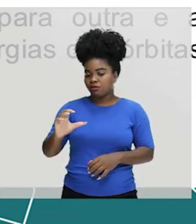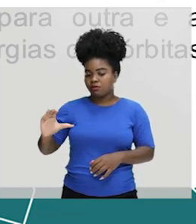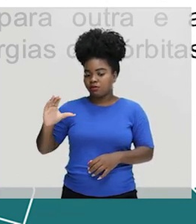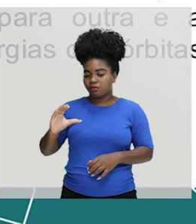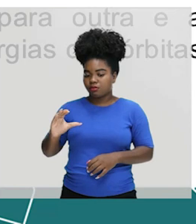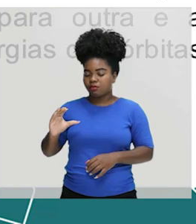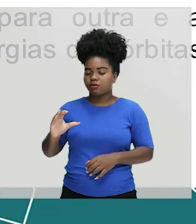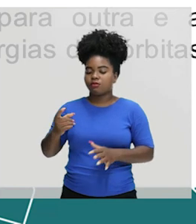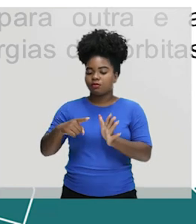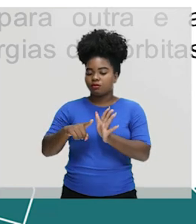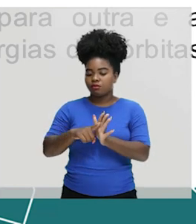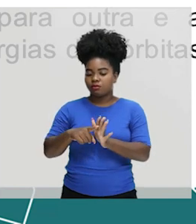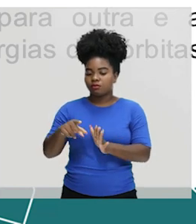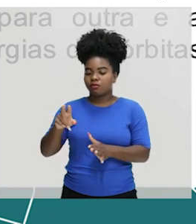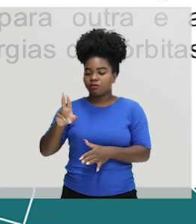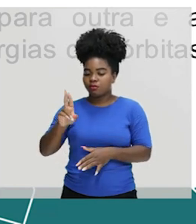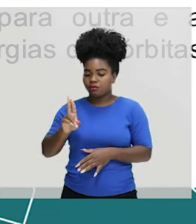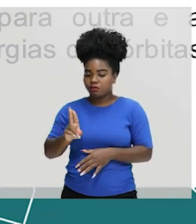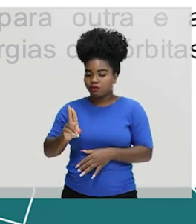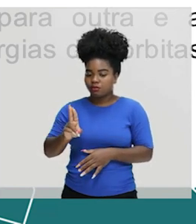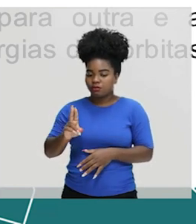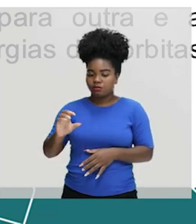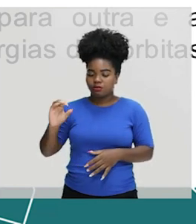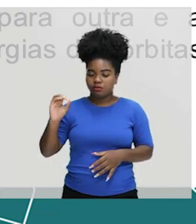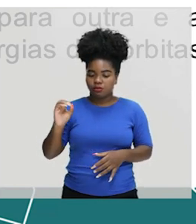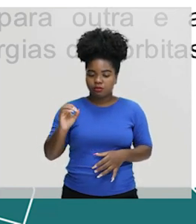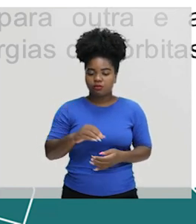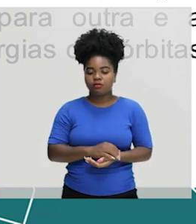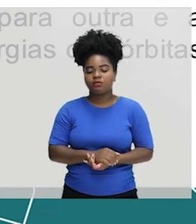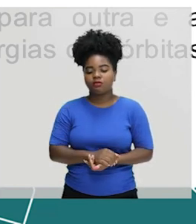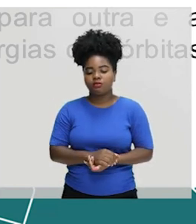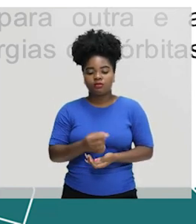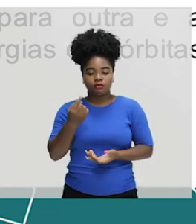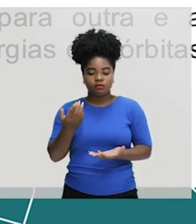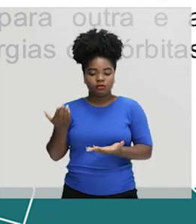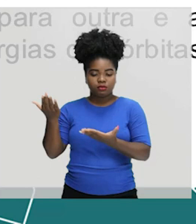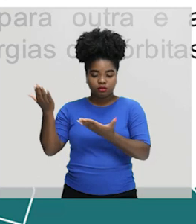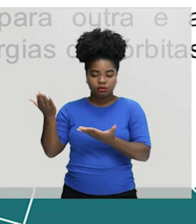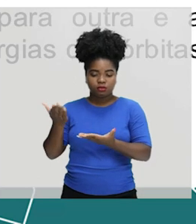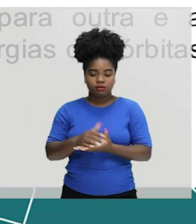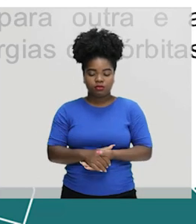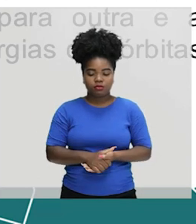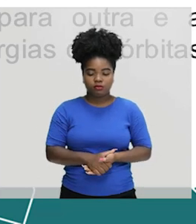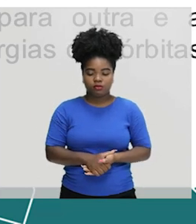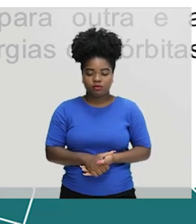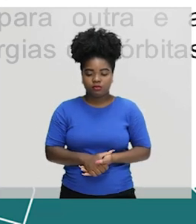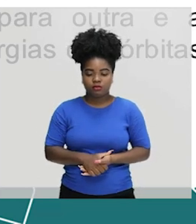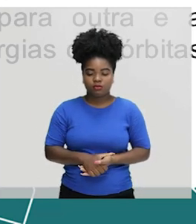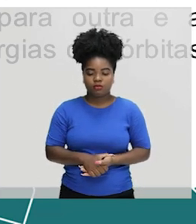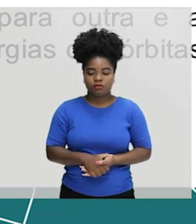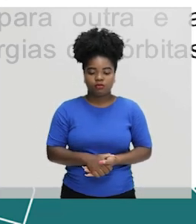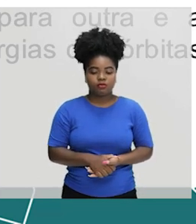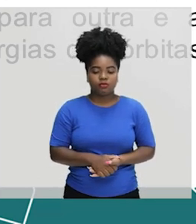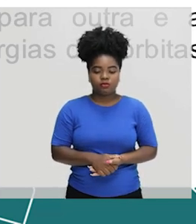a frequência certo vai ser igual aí a energia menos um trabalho que seria uma energia